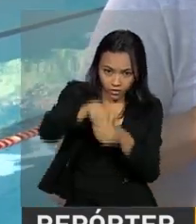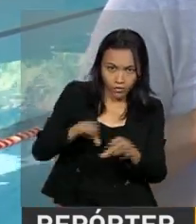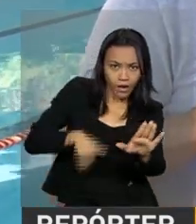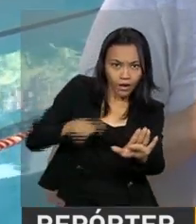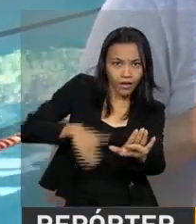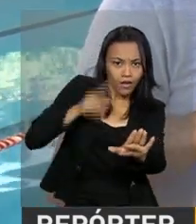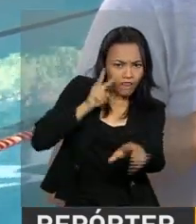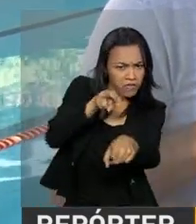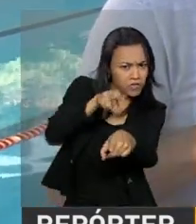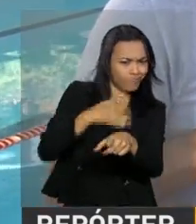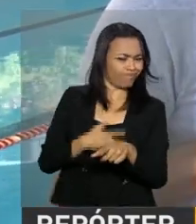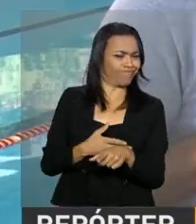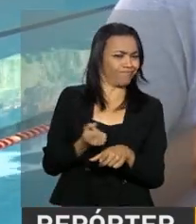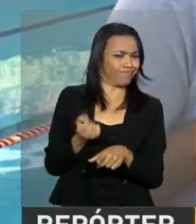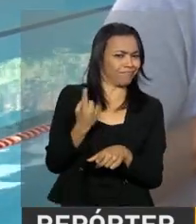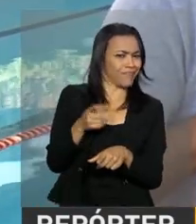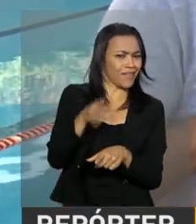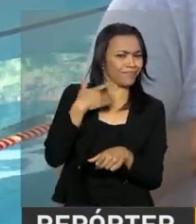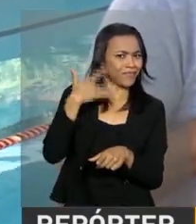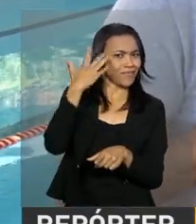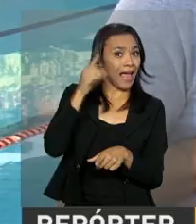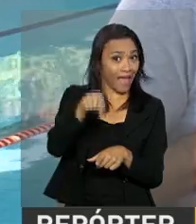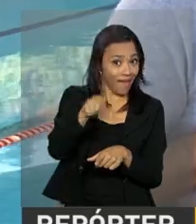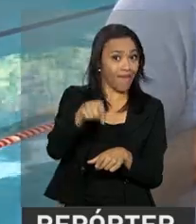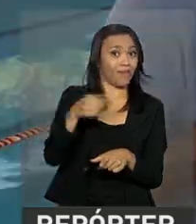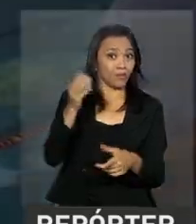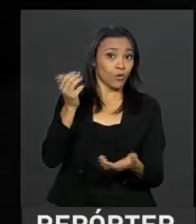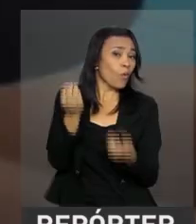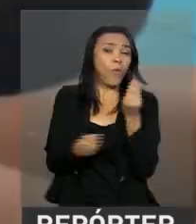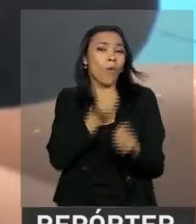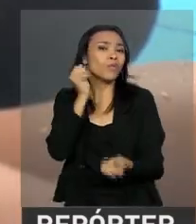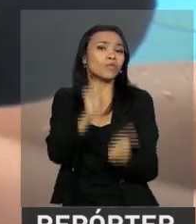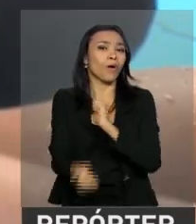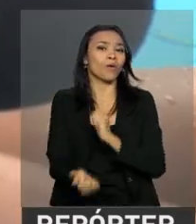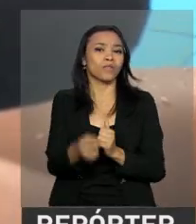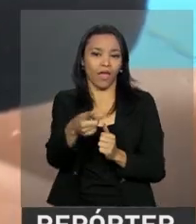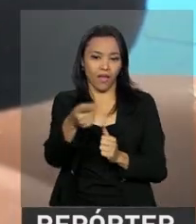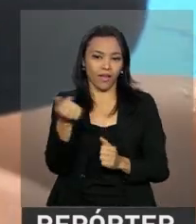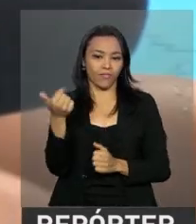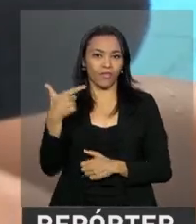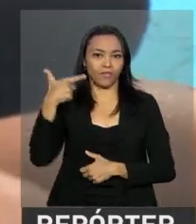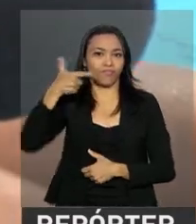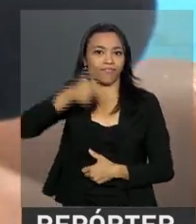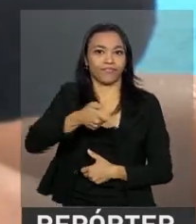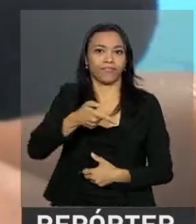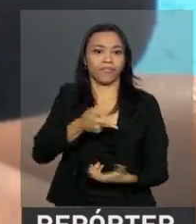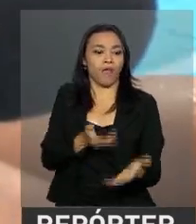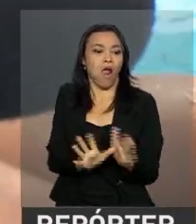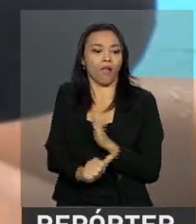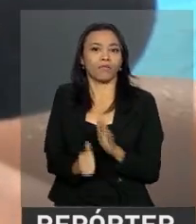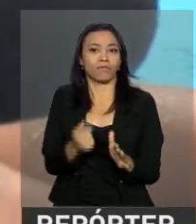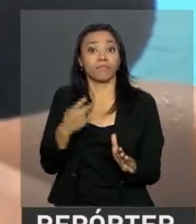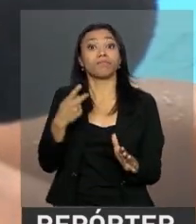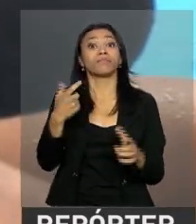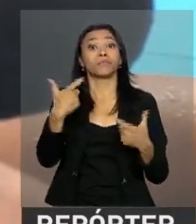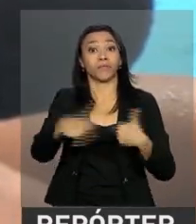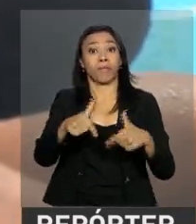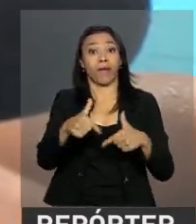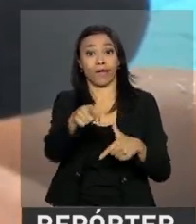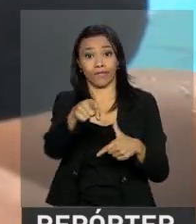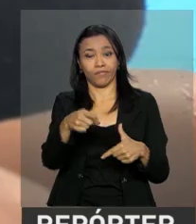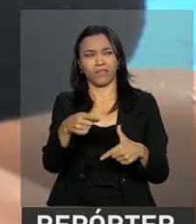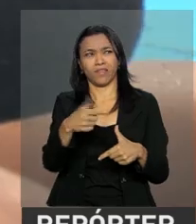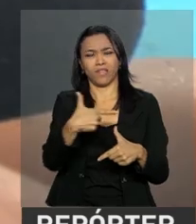piscina não tem nem ideia de como o esporte entrou na vida dela. Eu fui vítima de um assalto no meu local de trabalho